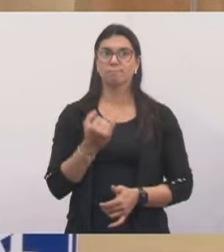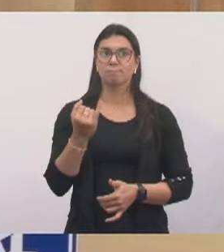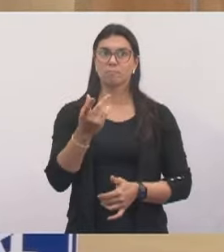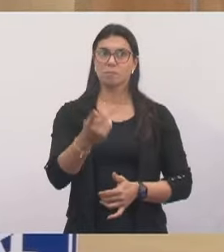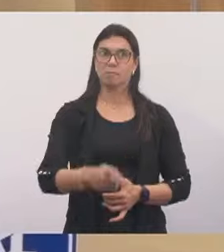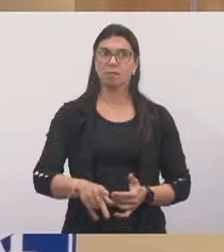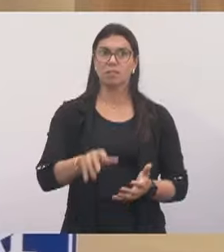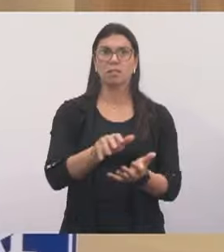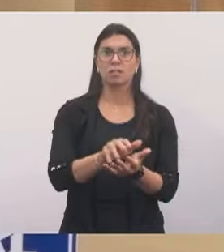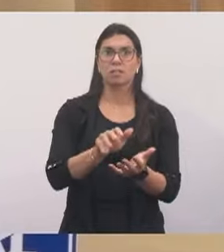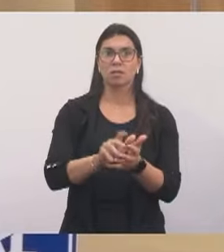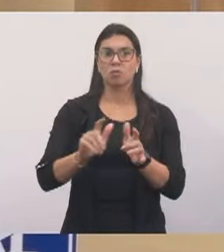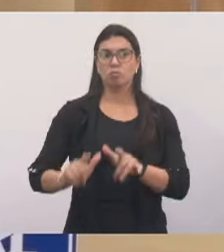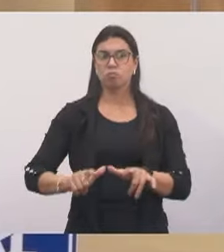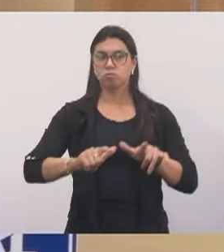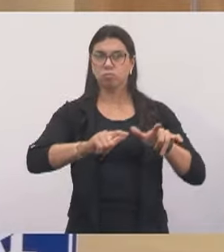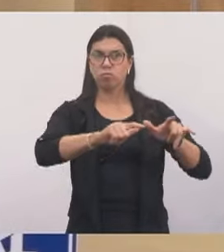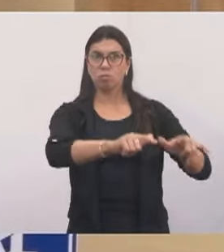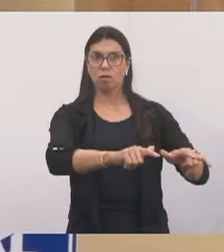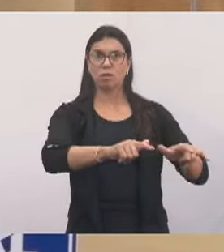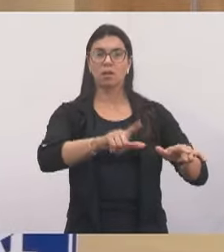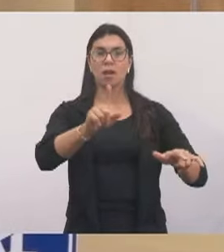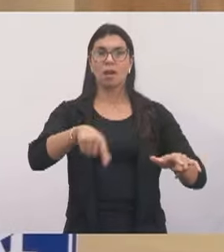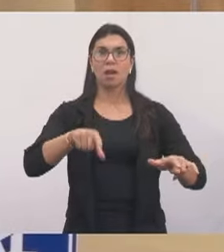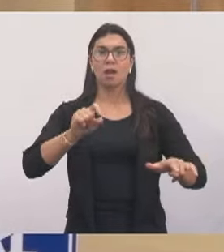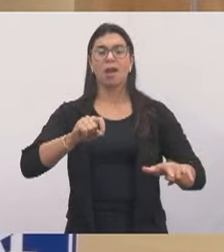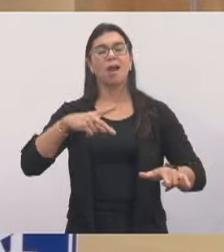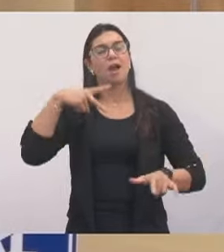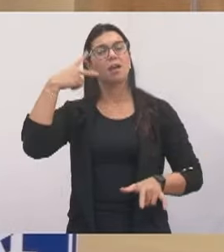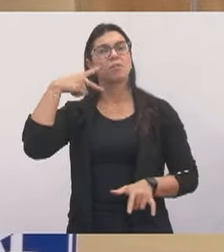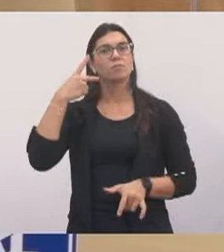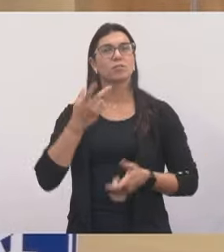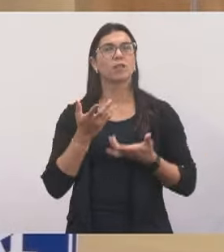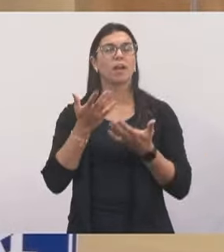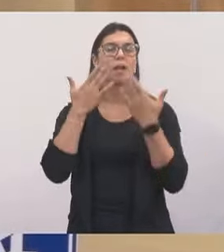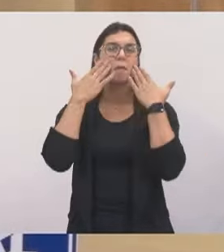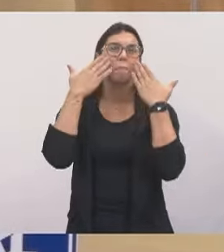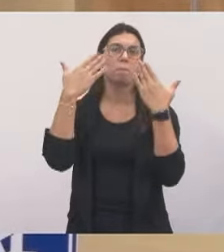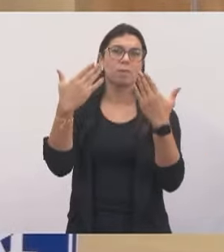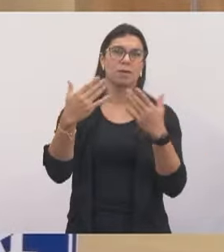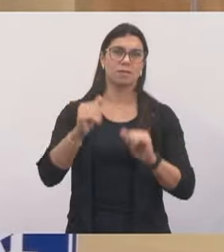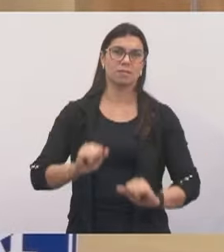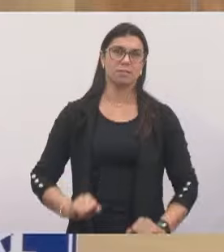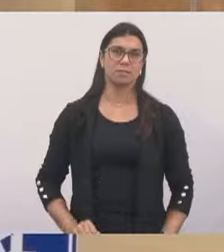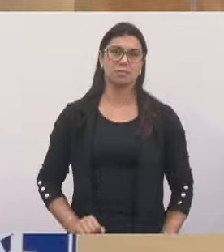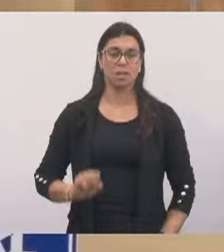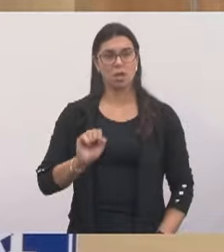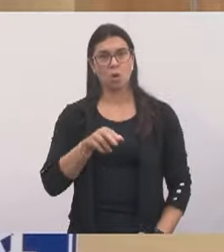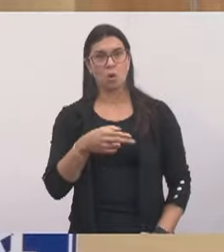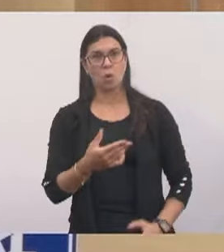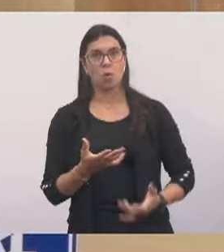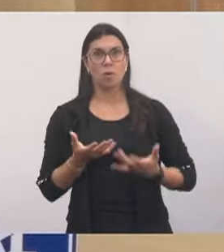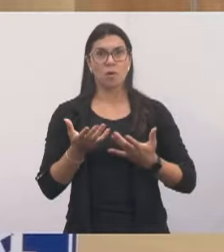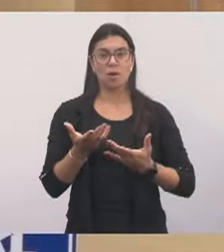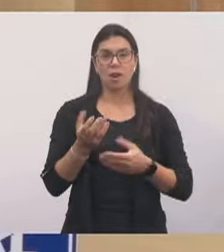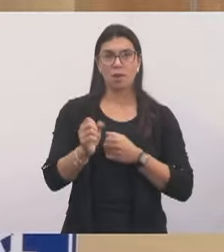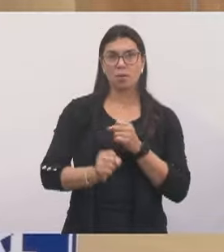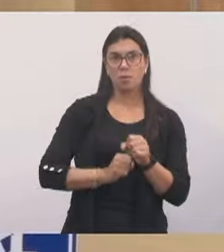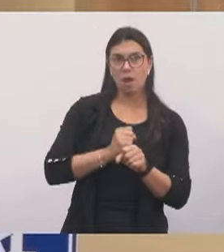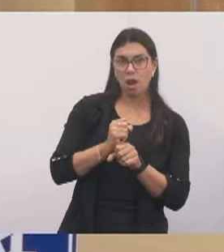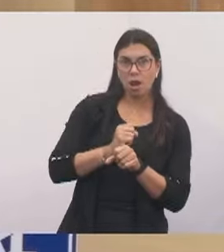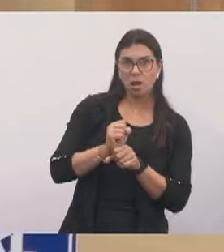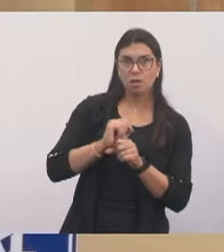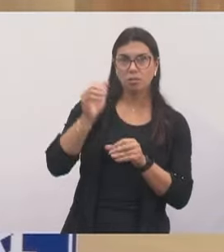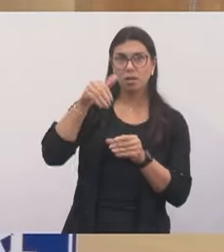pode parecer que o vereador está querendo se aparecer para a entidade ou está querendo, nesse ano de eleição,